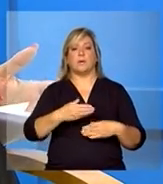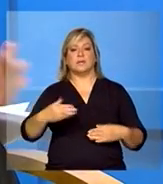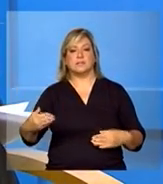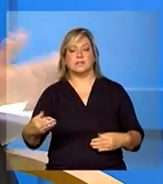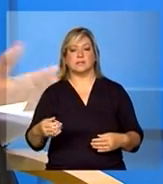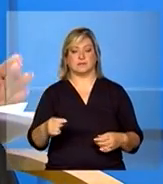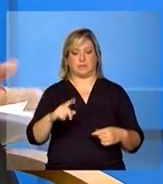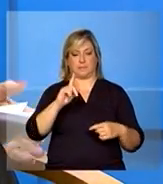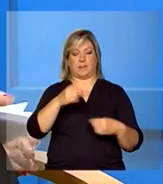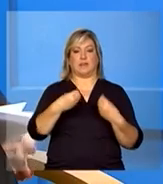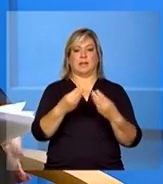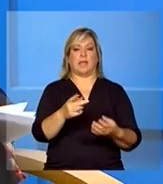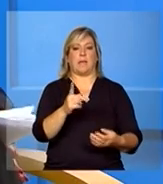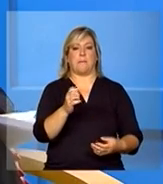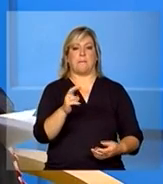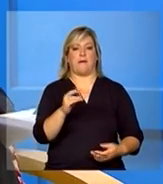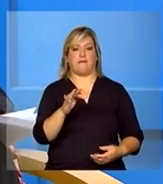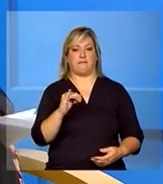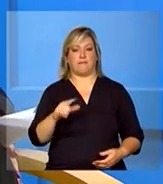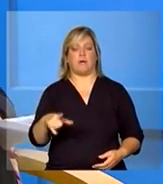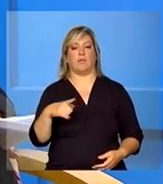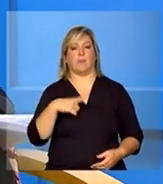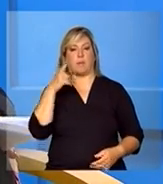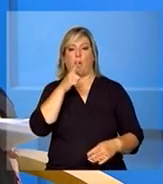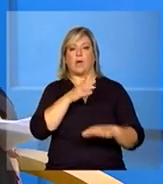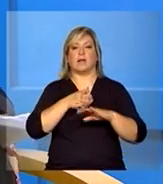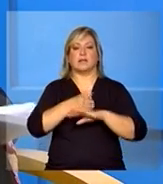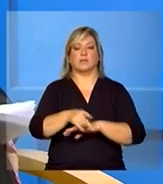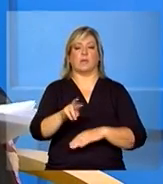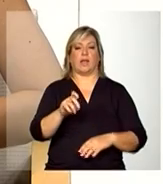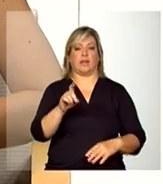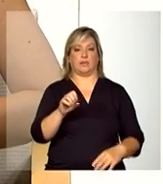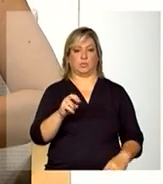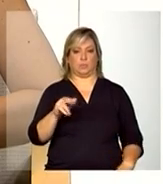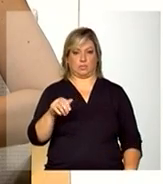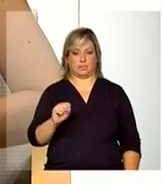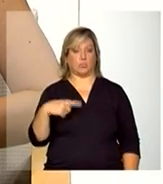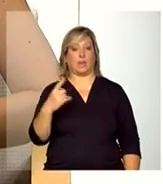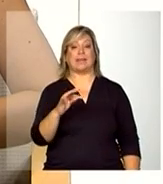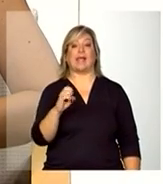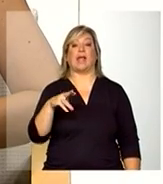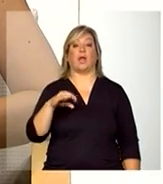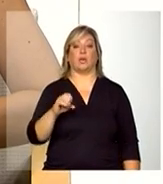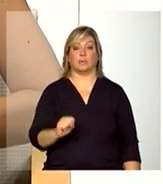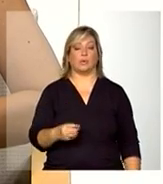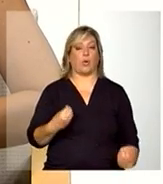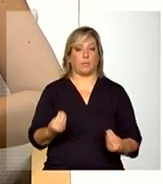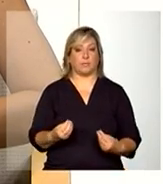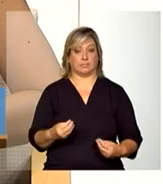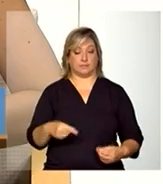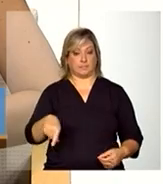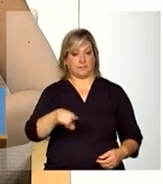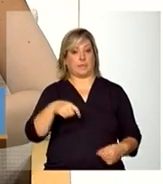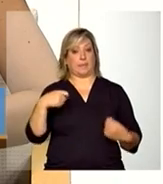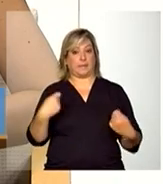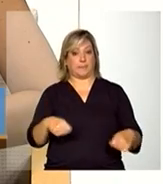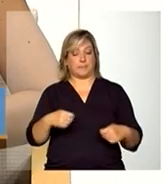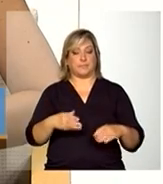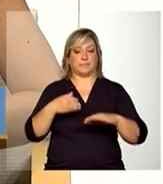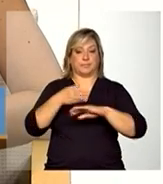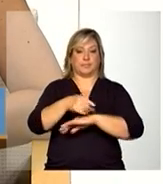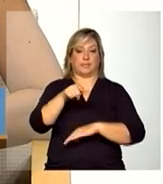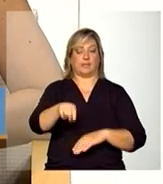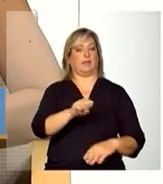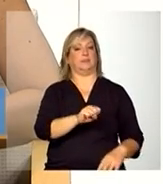técnicos para o acesso ao sistema do rede suas tá o adjunto ou titular vão acessar o sistema de autenticação e autorização